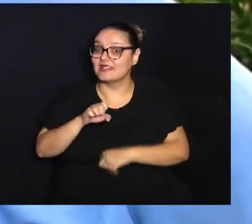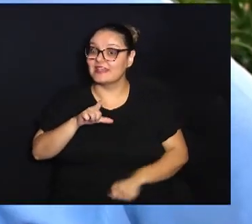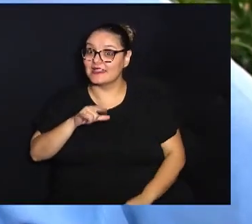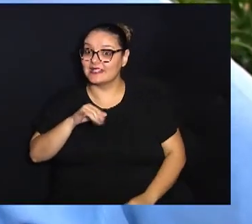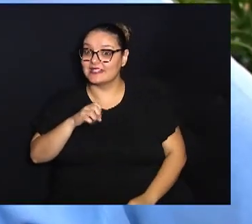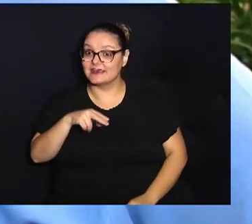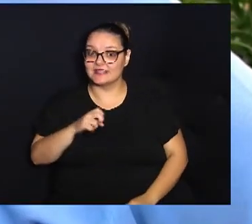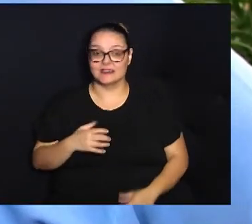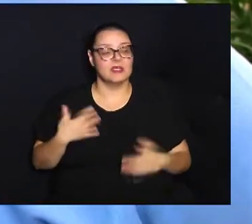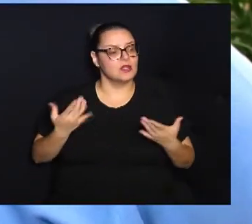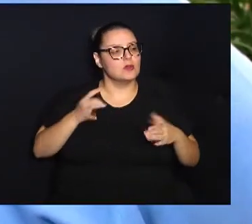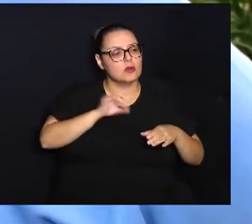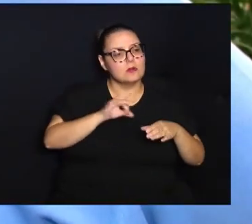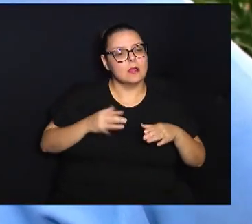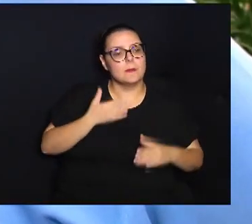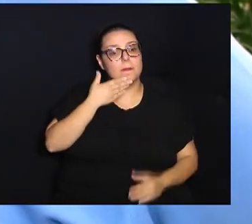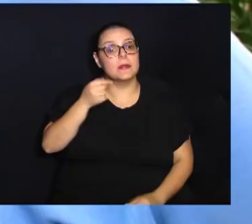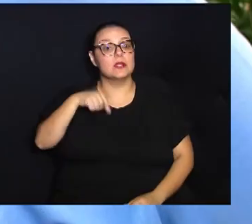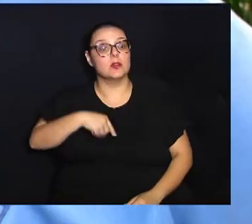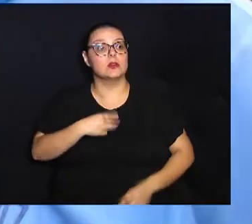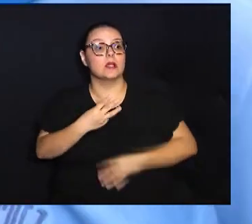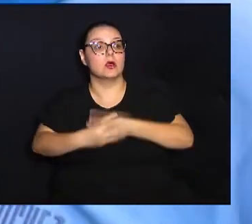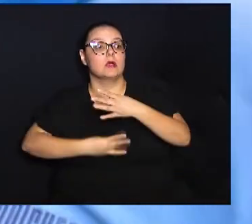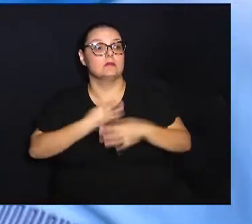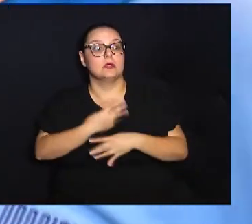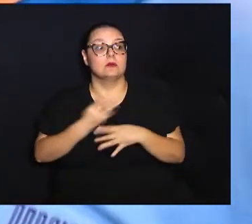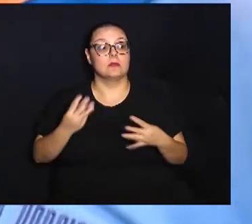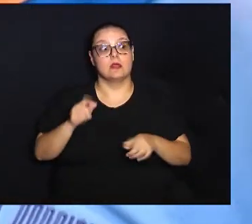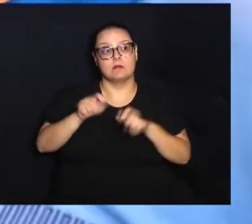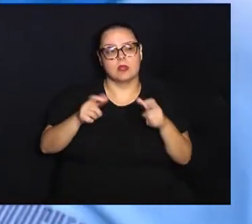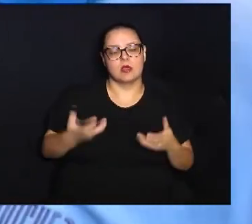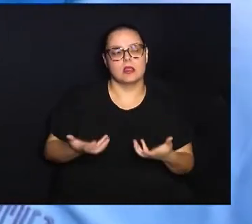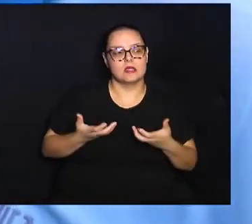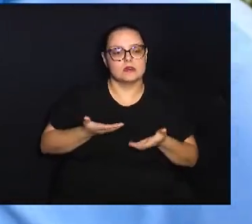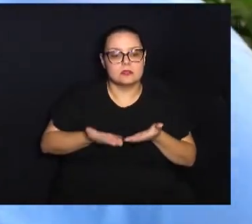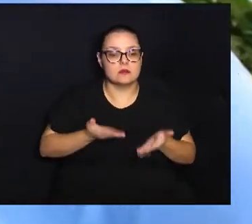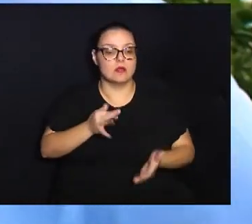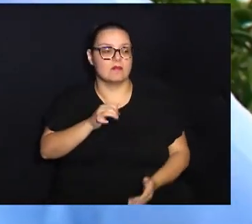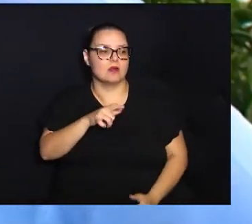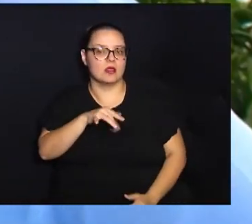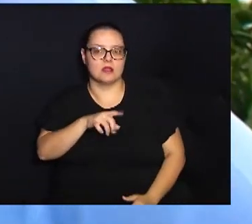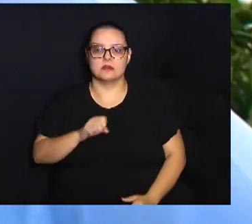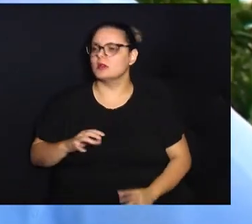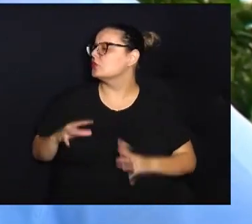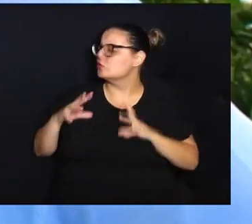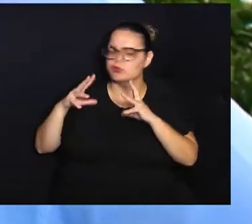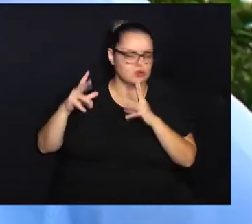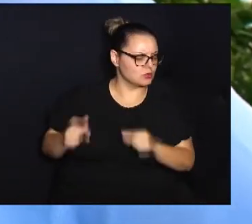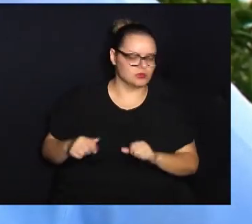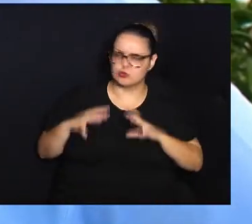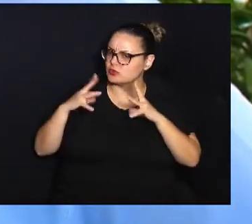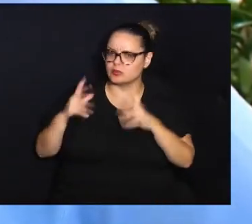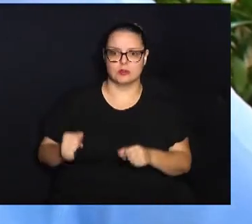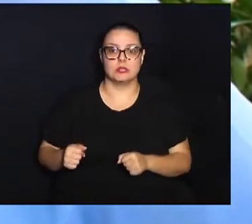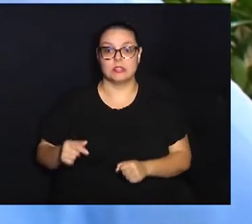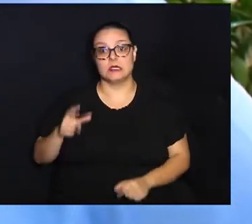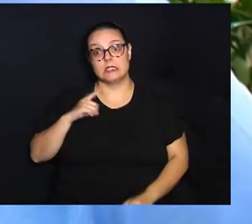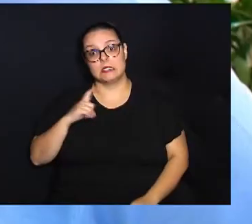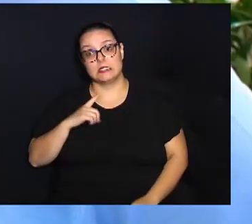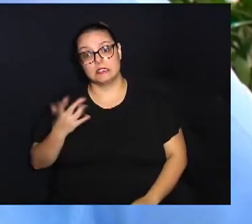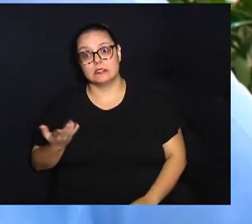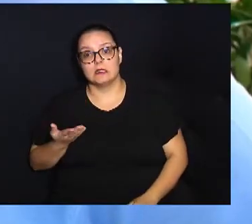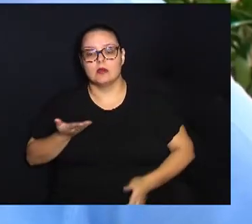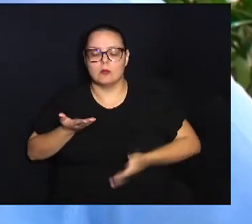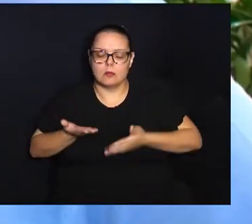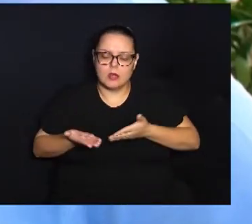quais os temperos que funcionam melhor agora na primavera, assim, se a pessoa quiser cultivar, Félix? Todos eles, tá? Todos eles, só tem que ter a